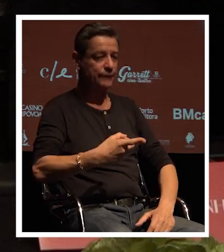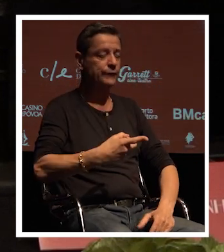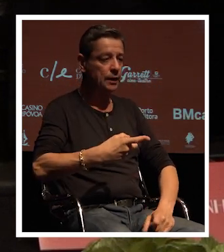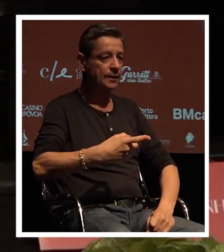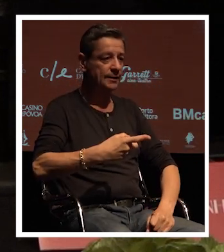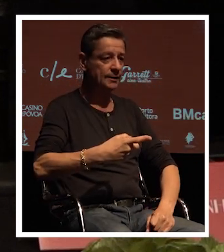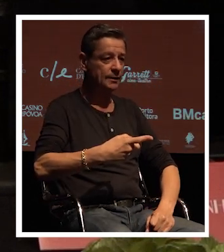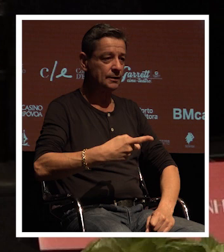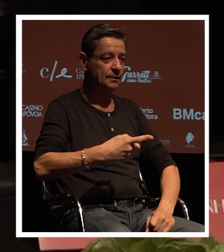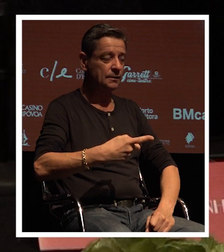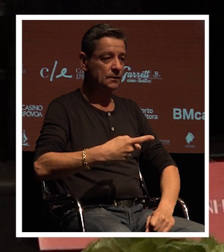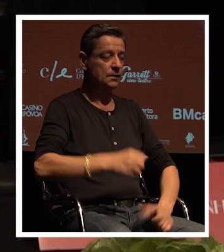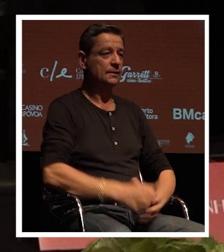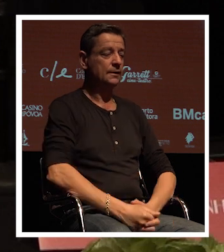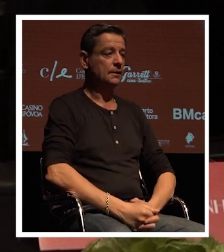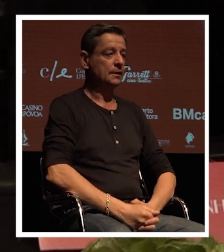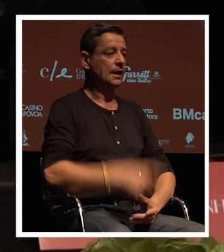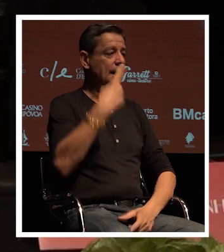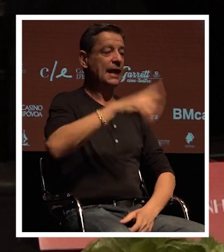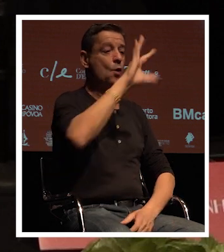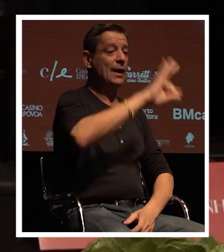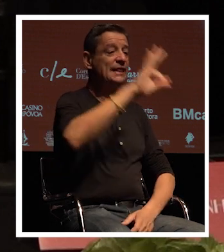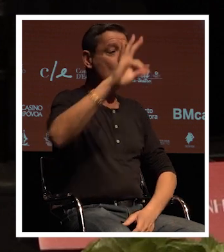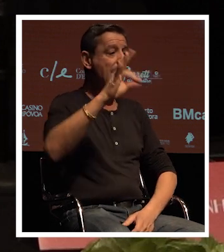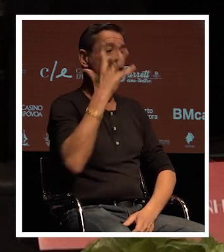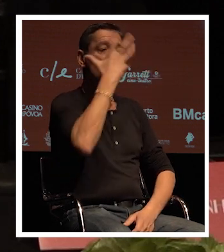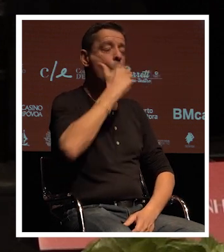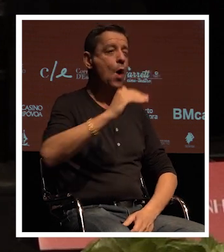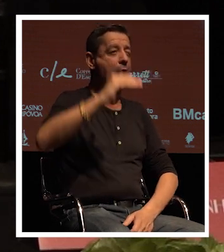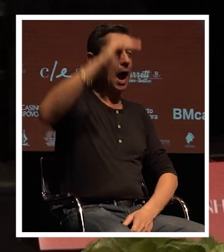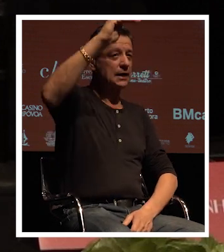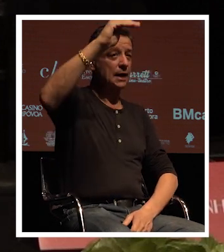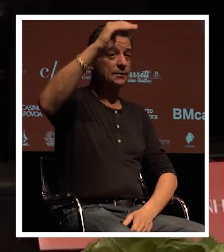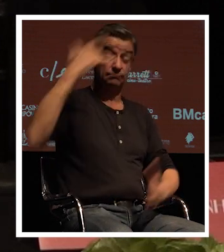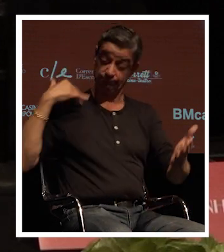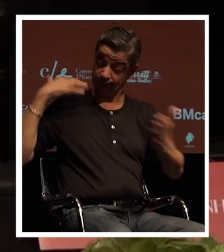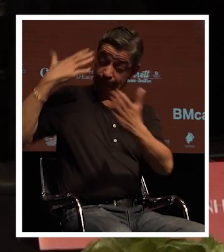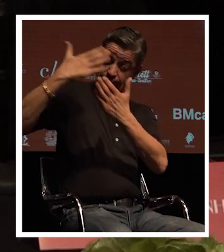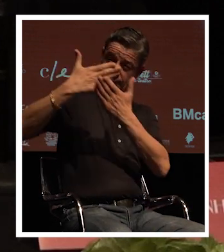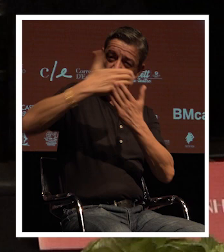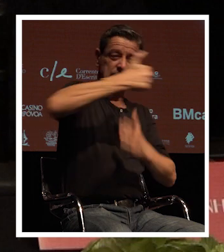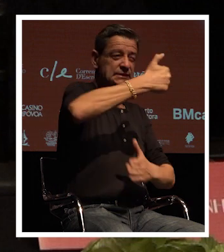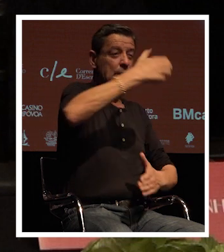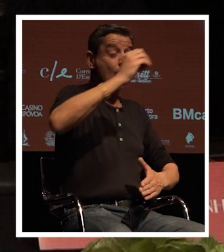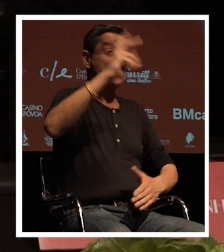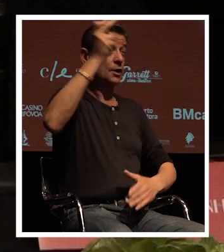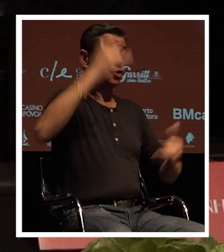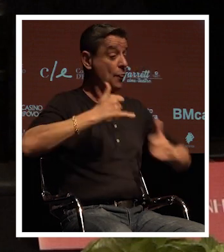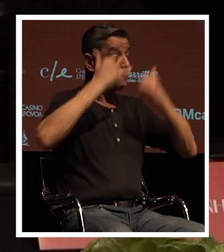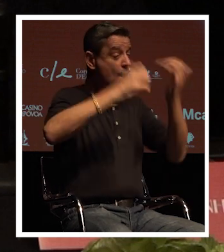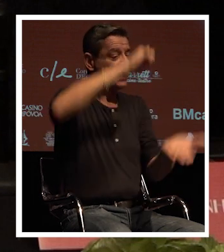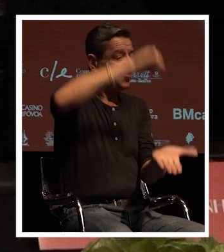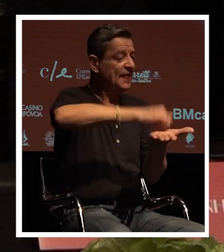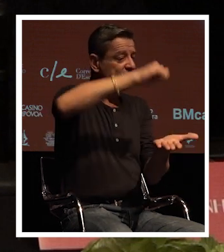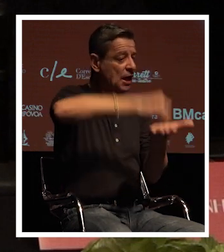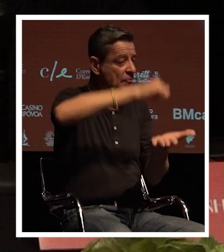E então tem 44 nestes 50 anos pós-ditadura nestes 50